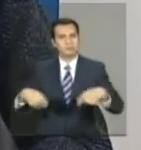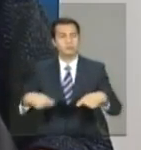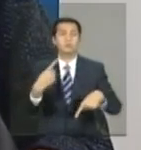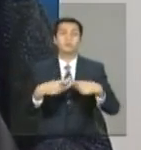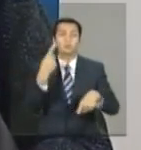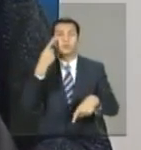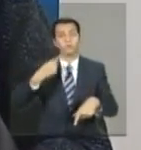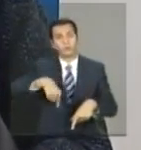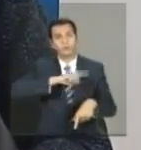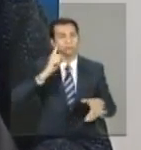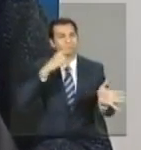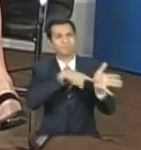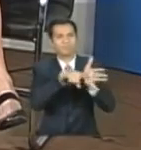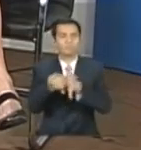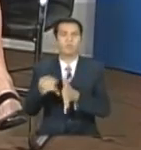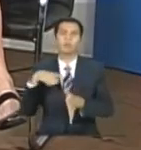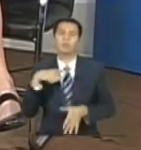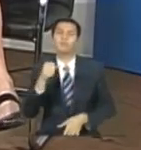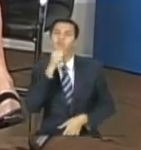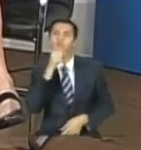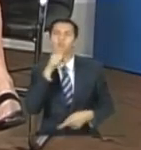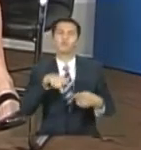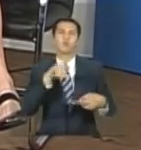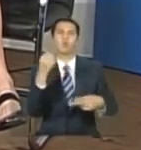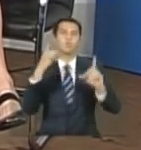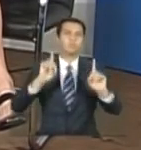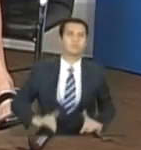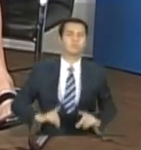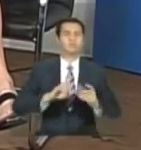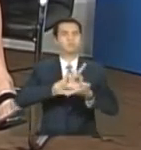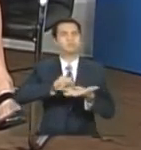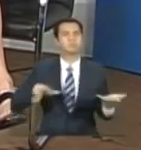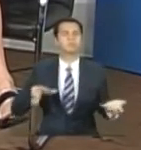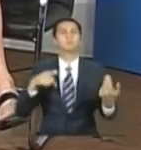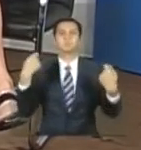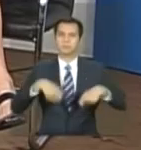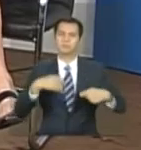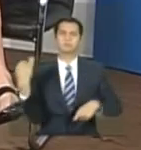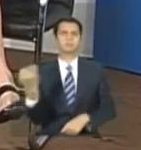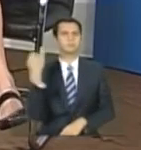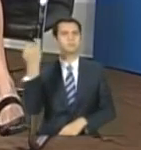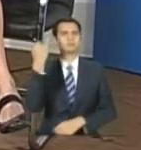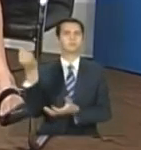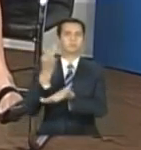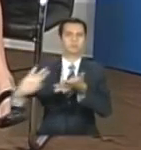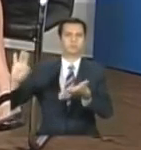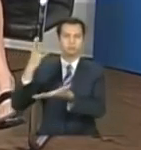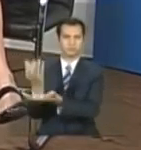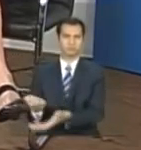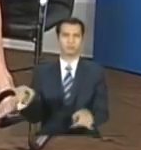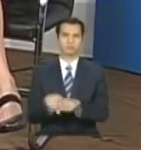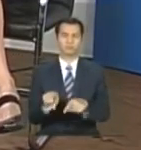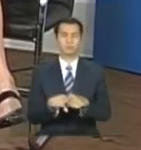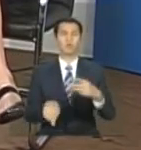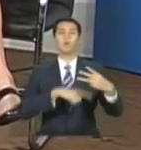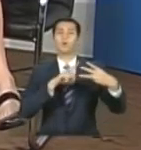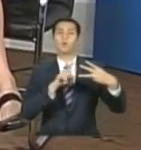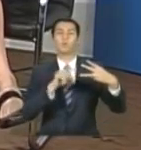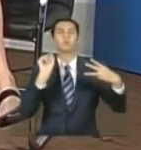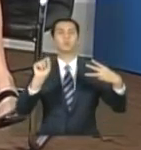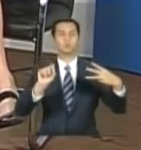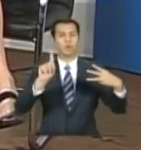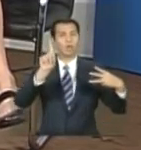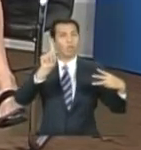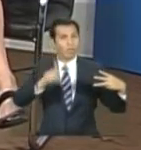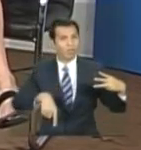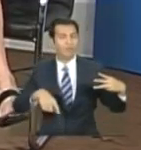situação de pobreza. Nesse caso, a parceria do município é essencial. Essencial em todos esses casos. Outra ação se trata de atualização cadastral com dos